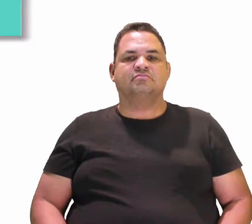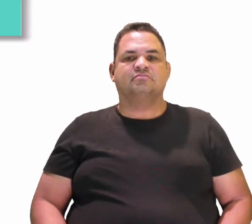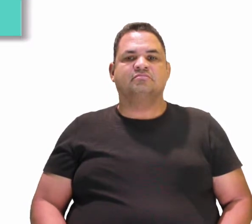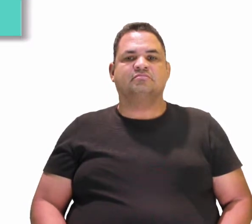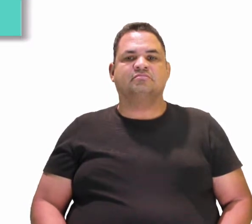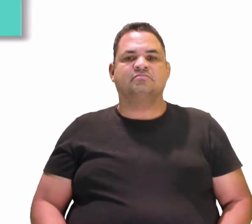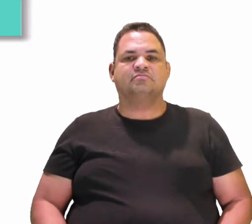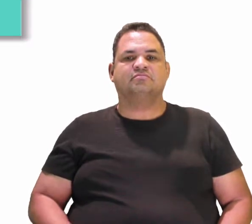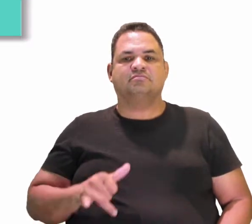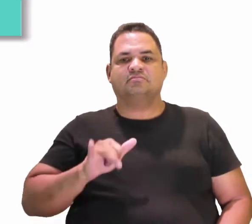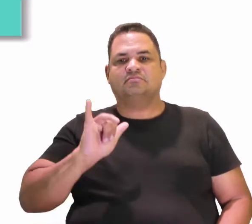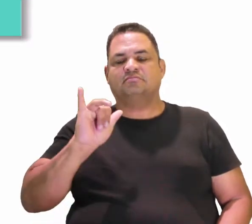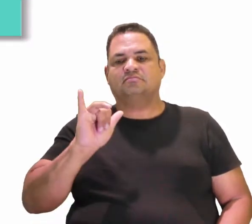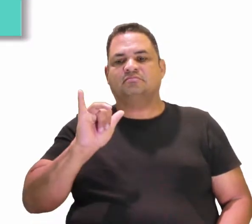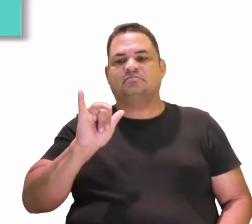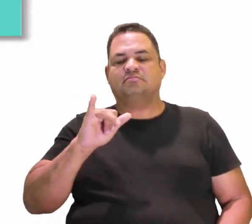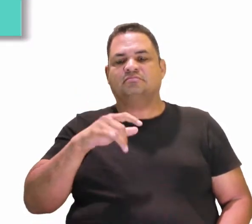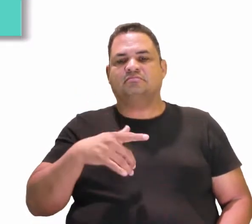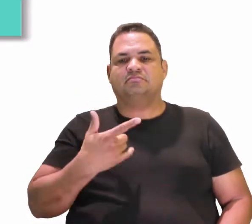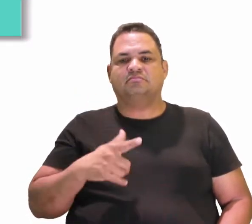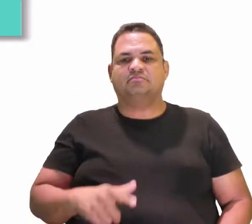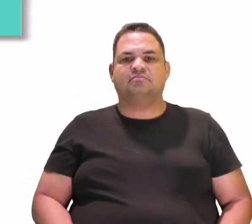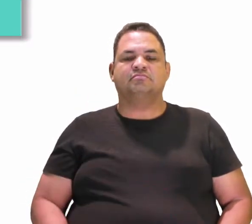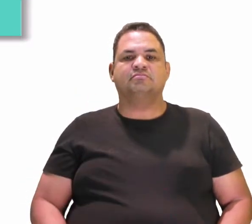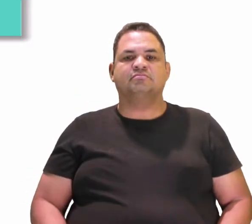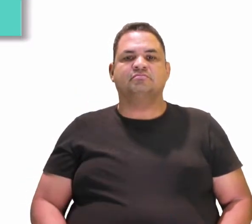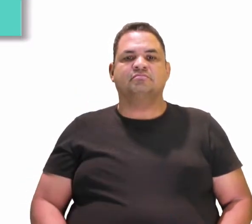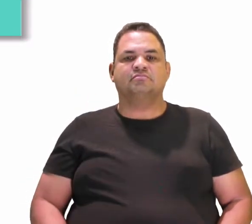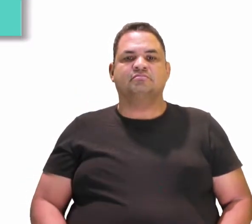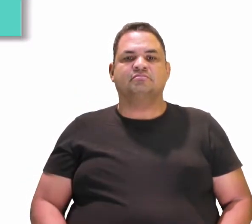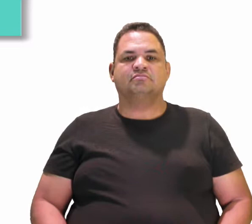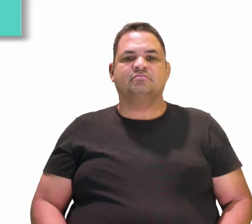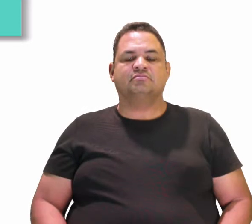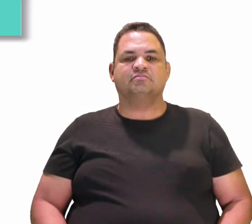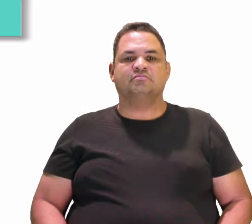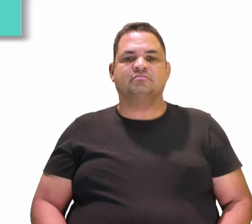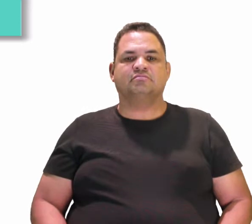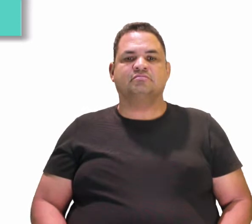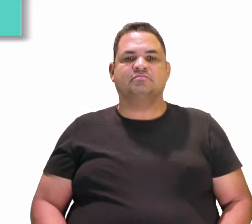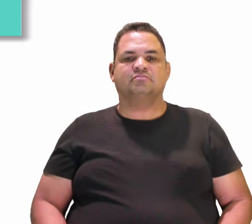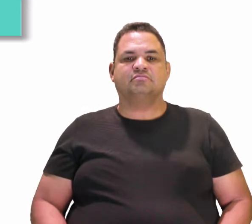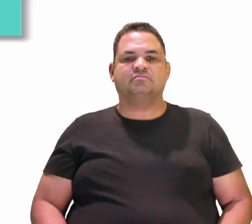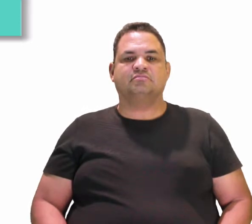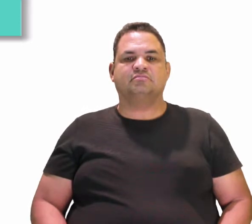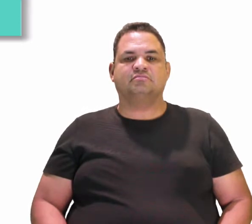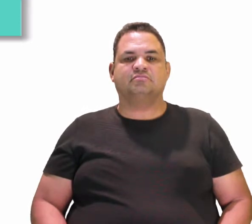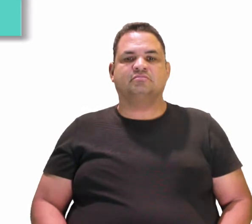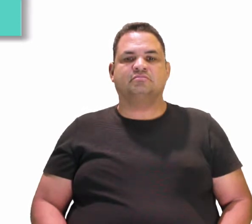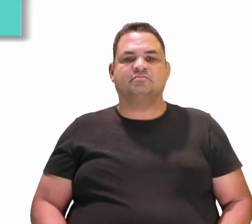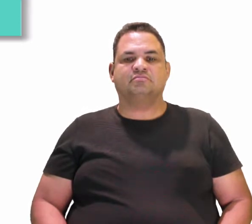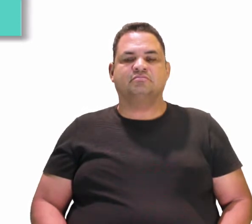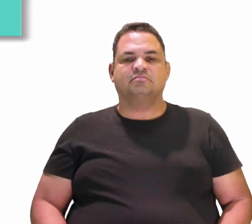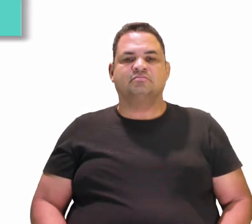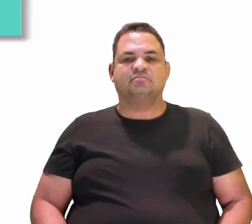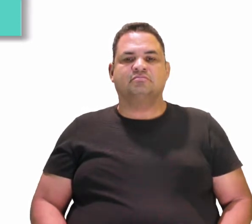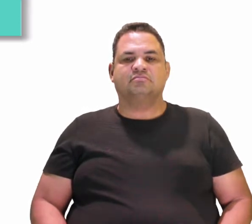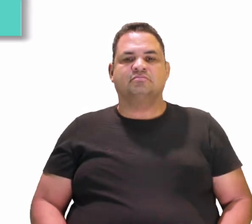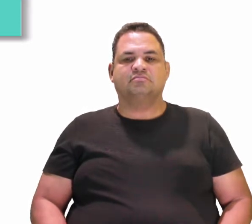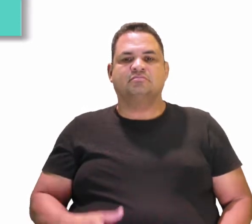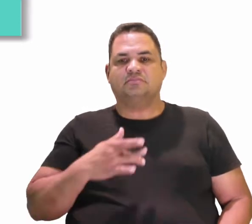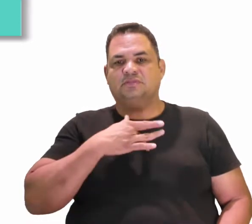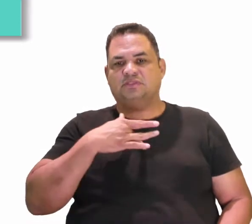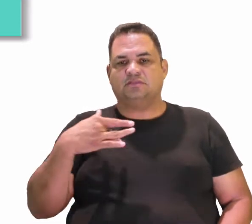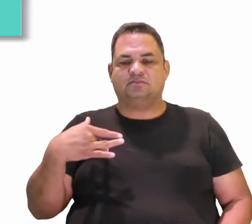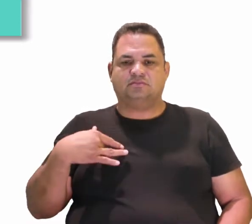aqui, perceba. Sem o Y nessa palavra, fica a palavra health, que é